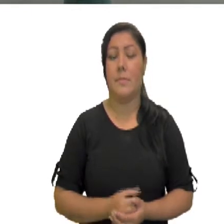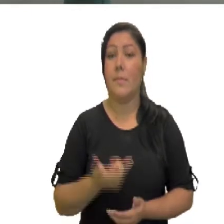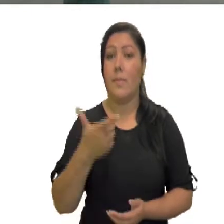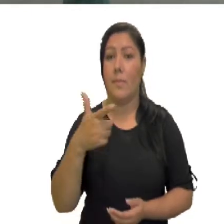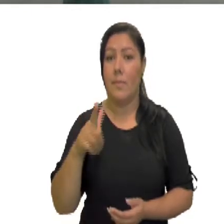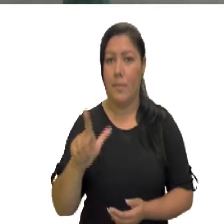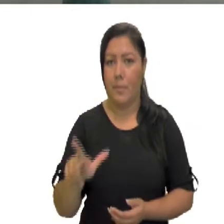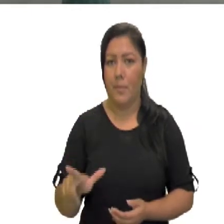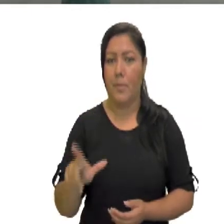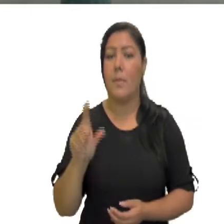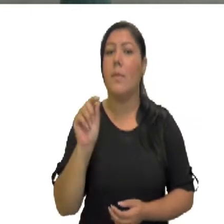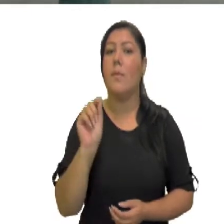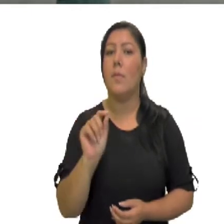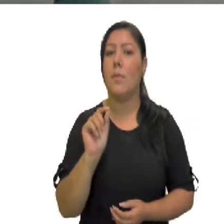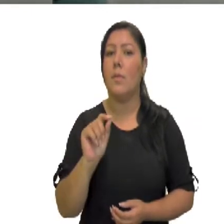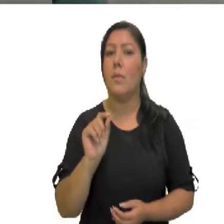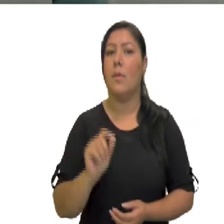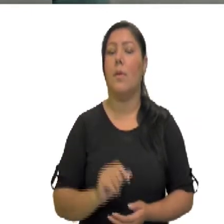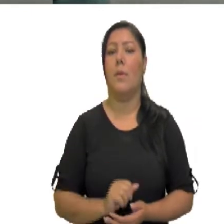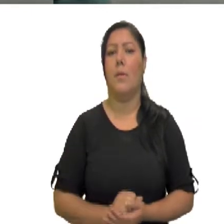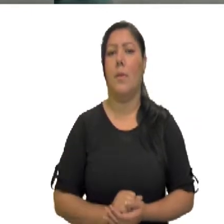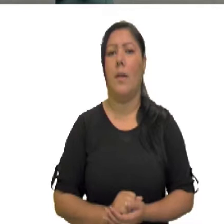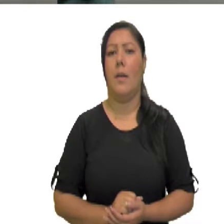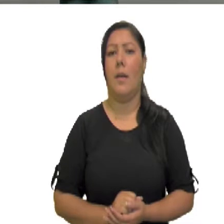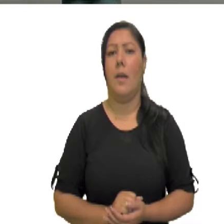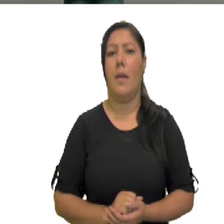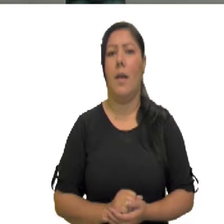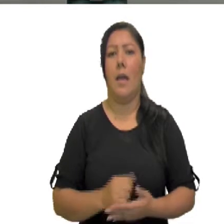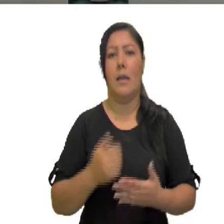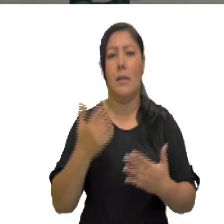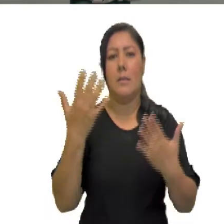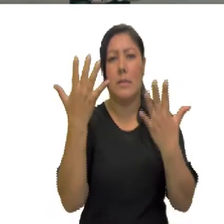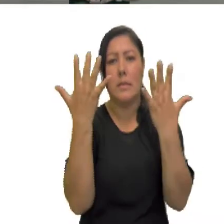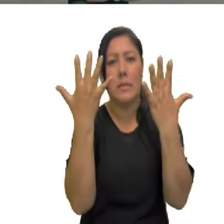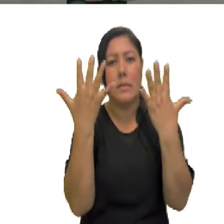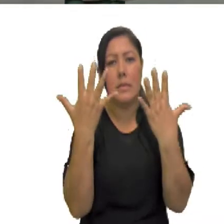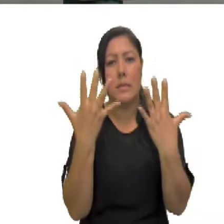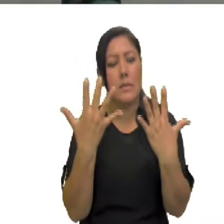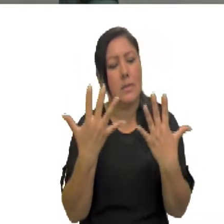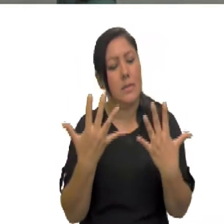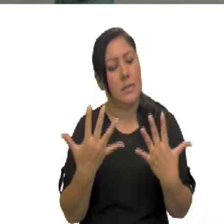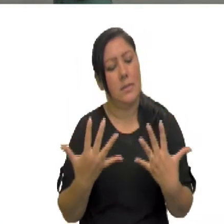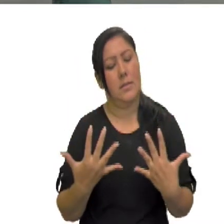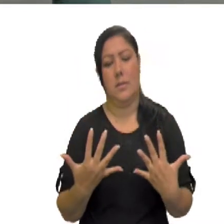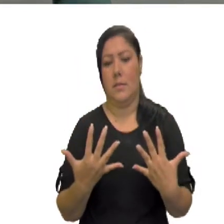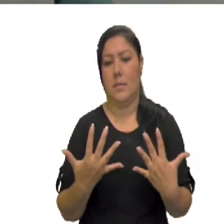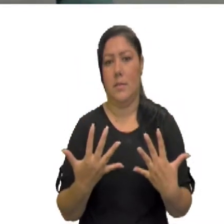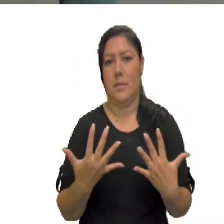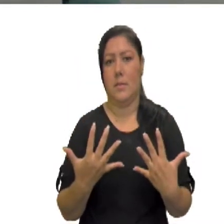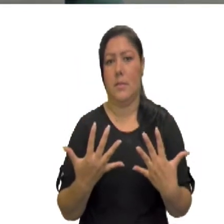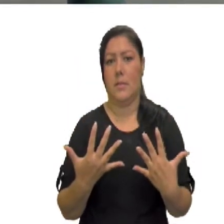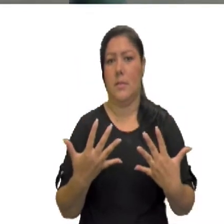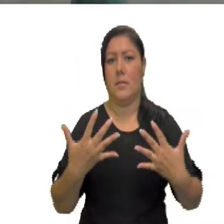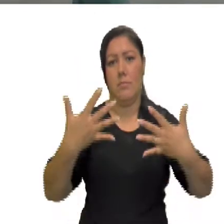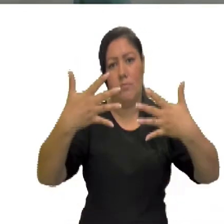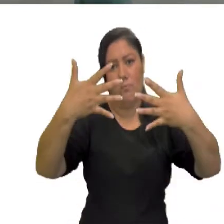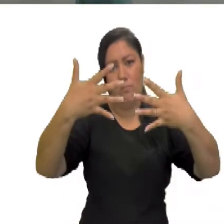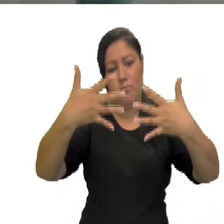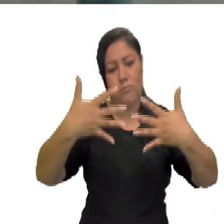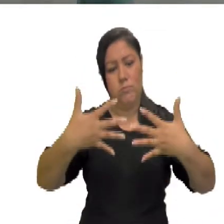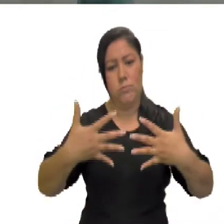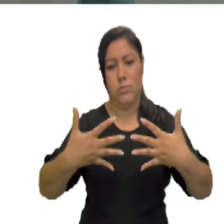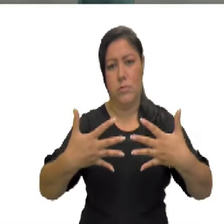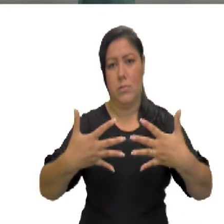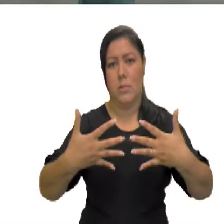coisa, a simetria dele é bilateral. O que é uma simetria bilateral? Quando